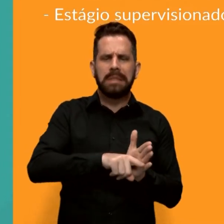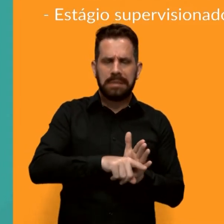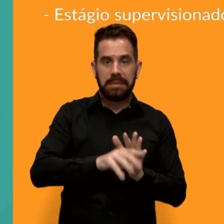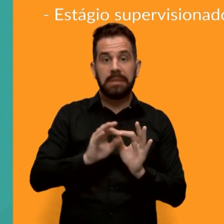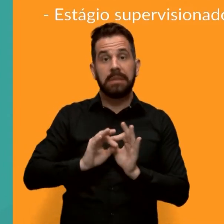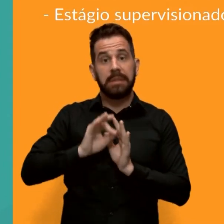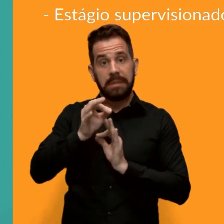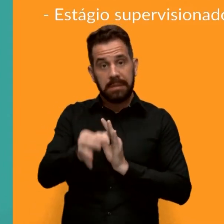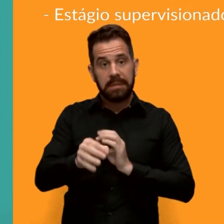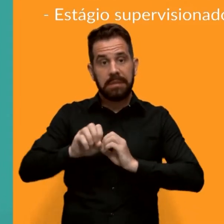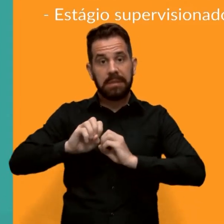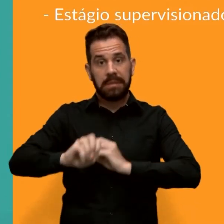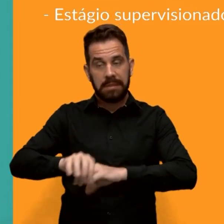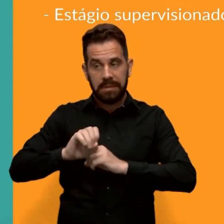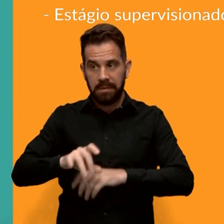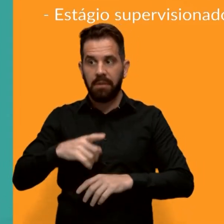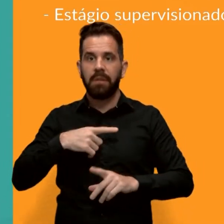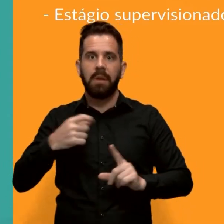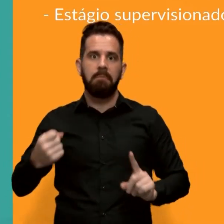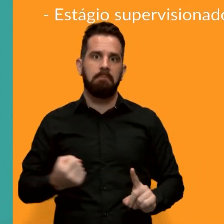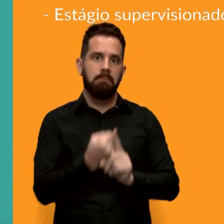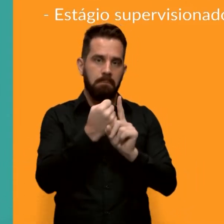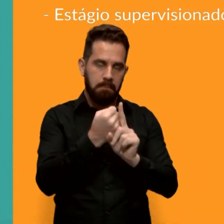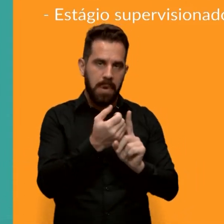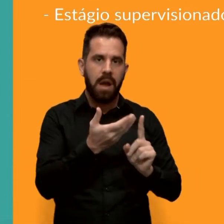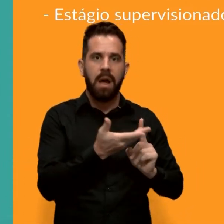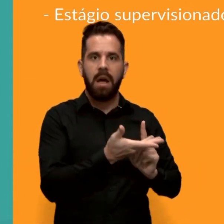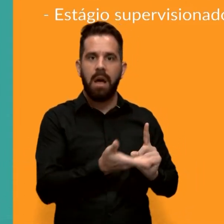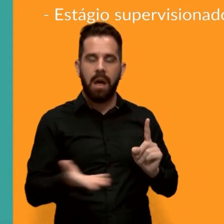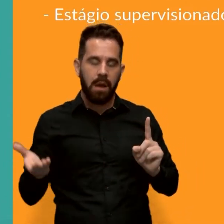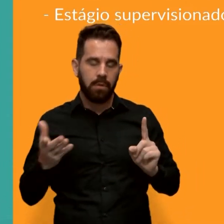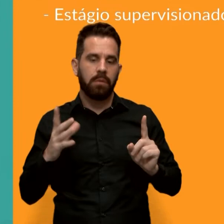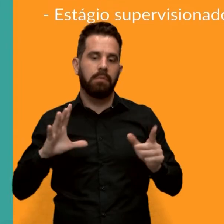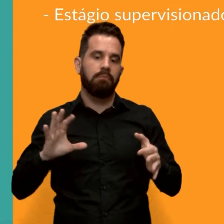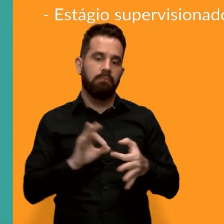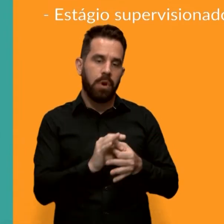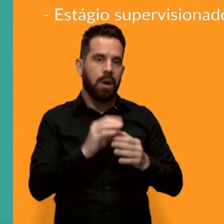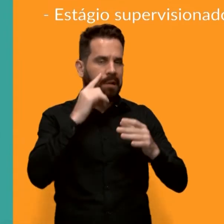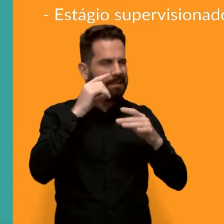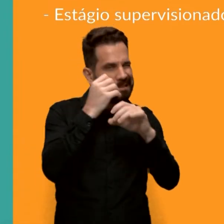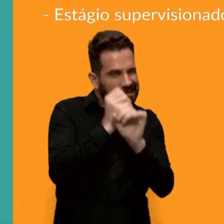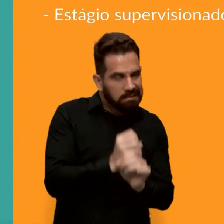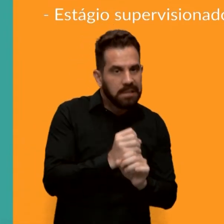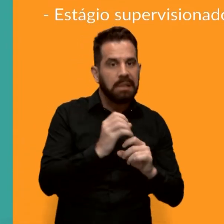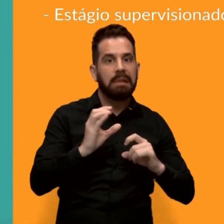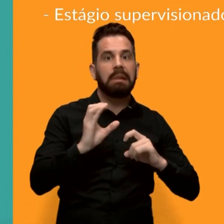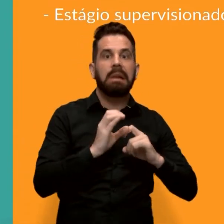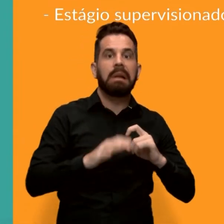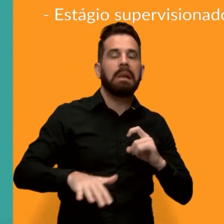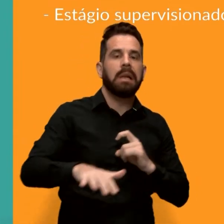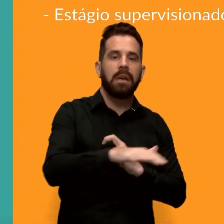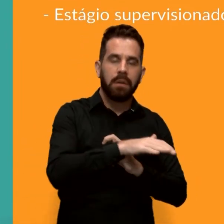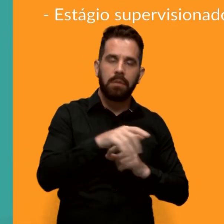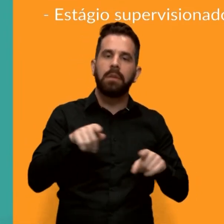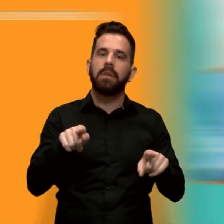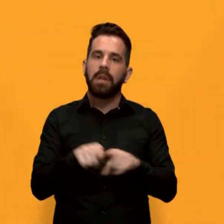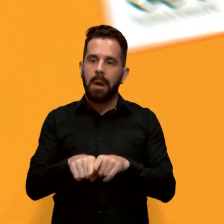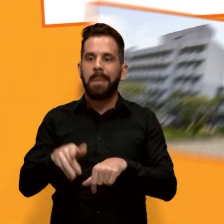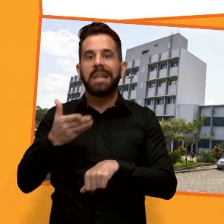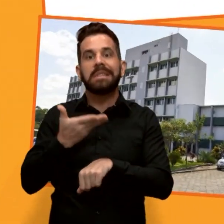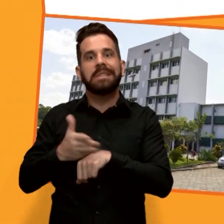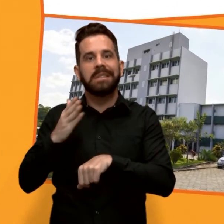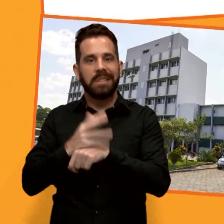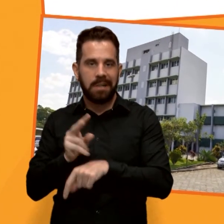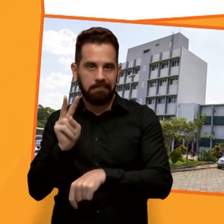saúde pública do país, nas diversas áreas das análises clínicas, além de estágios supervisionados.